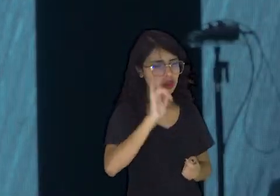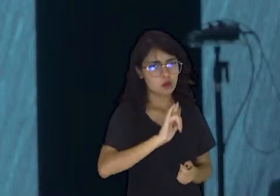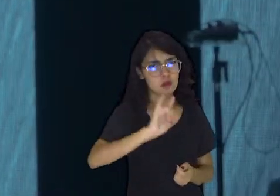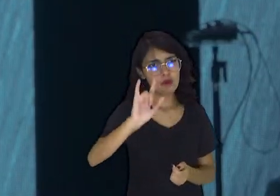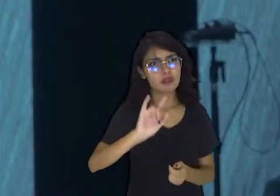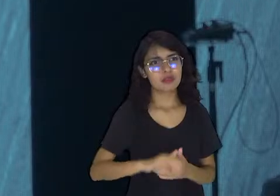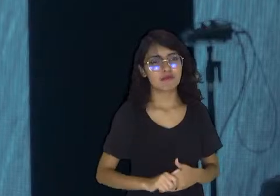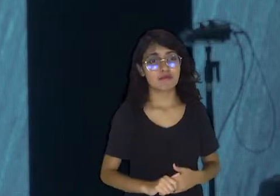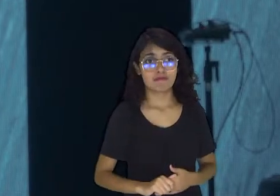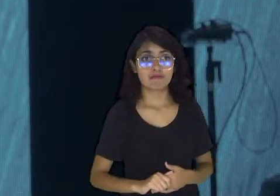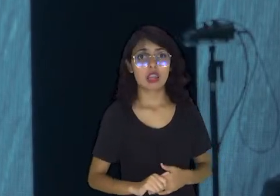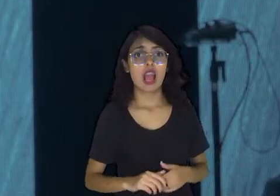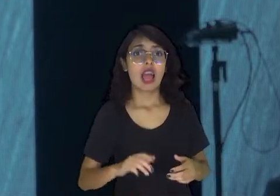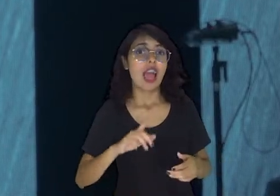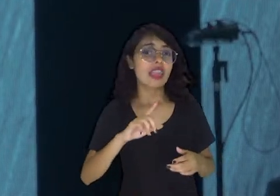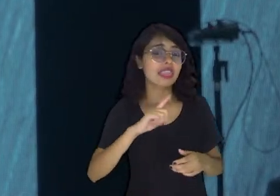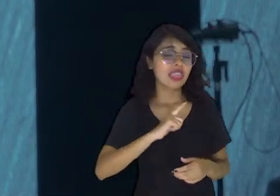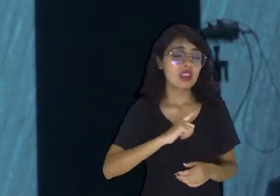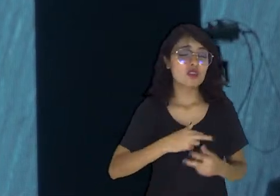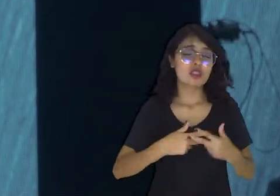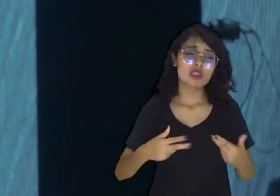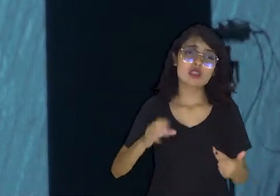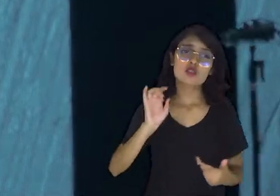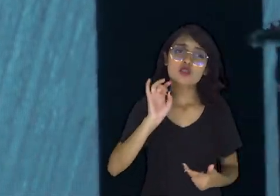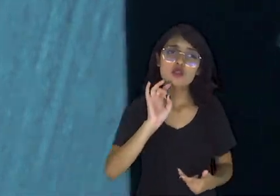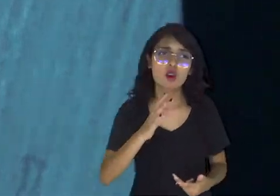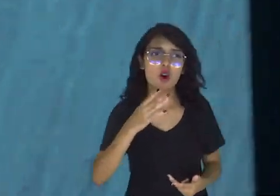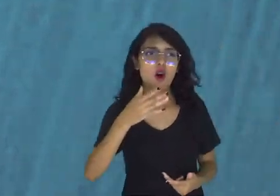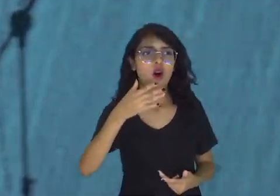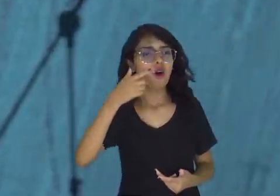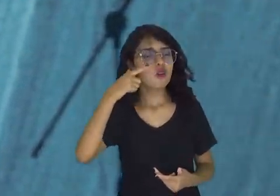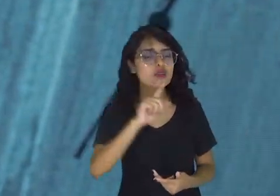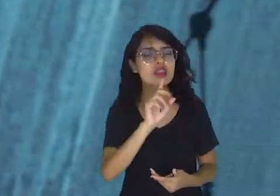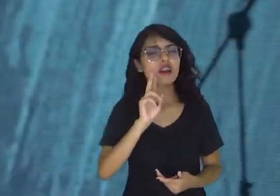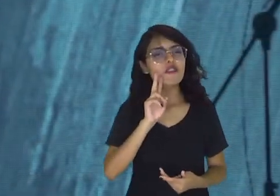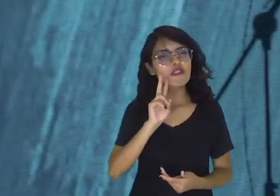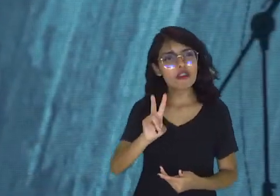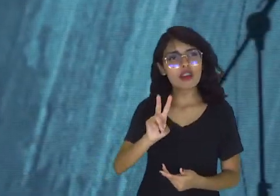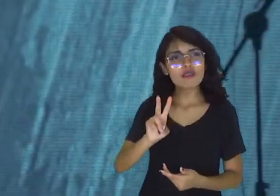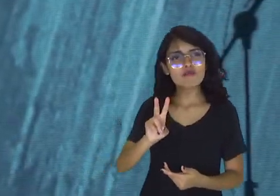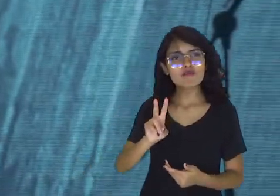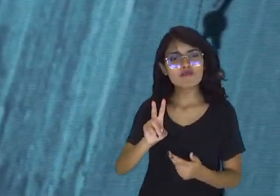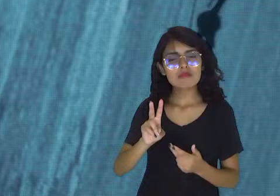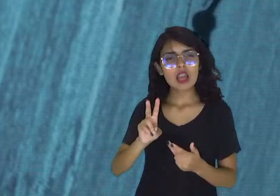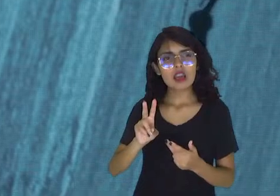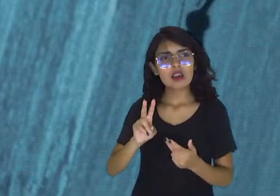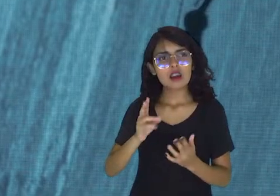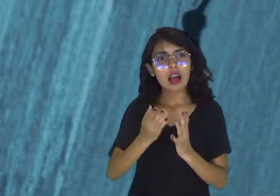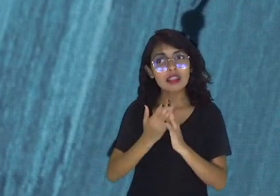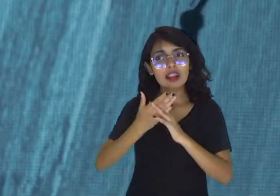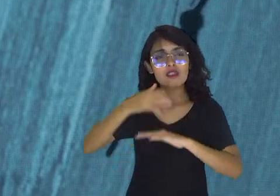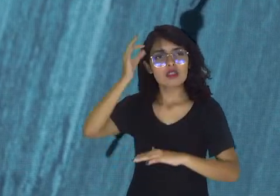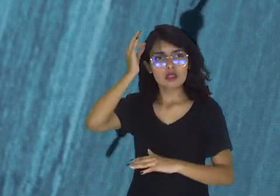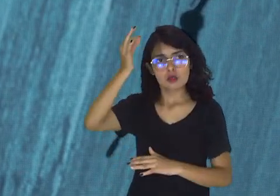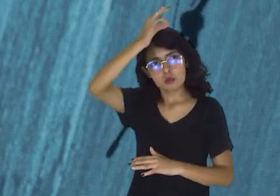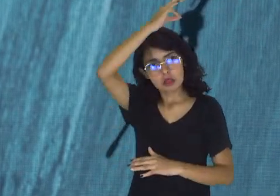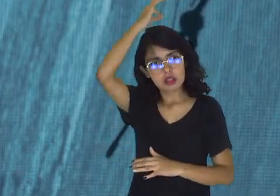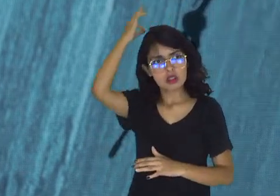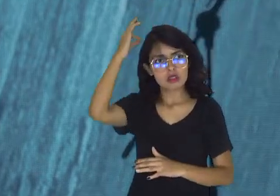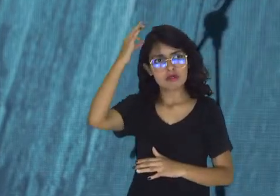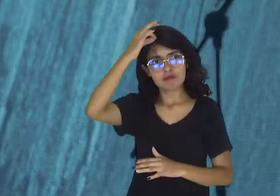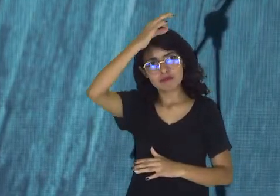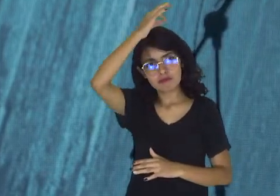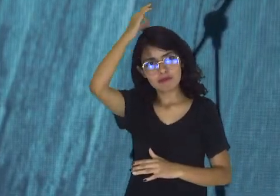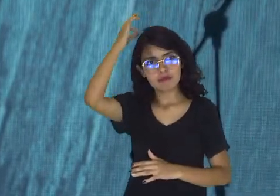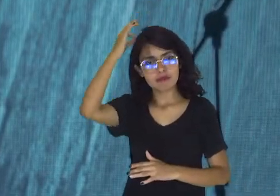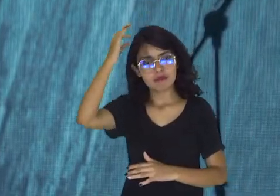visto a partir do Espírito Santo de Deus. Amém, irmãos? Isso é lindo. E eu quero ler aqui com